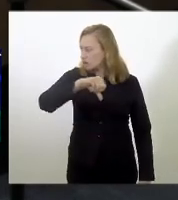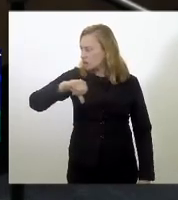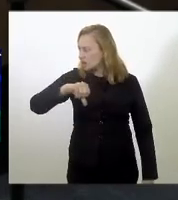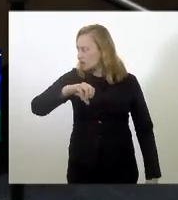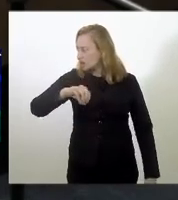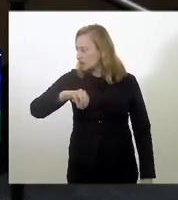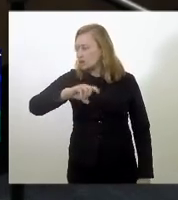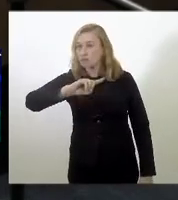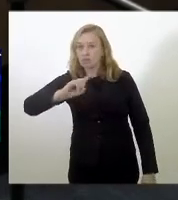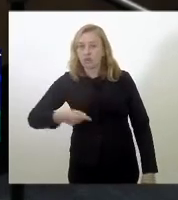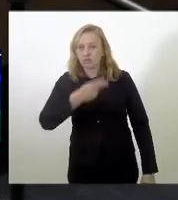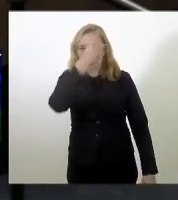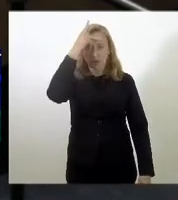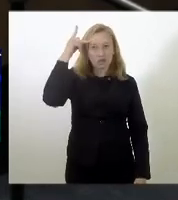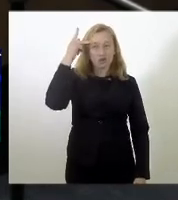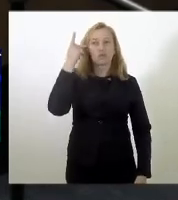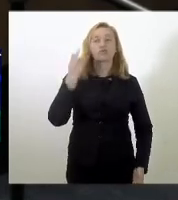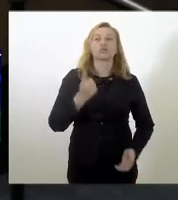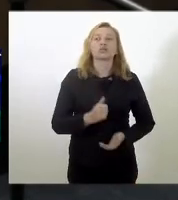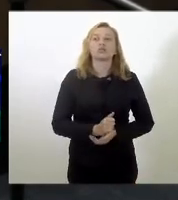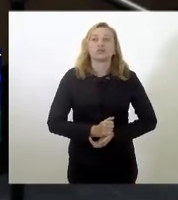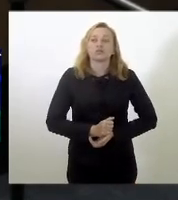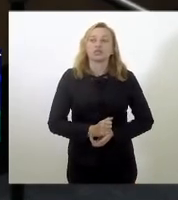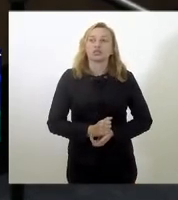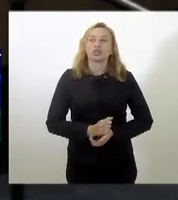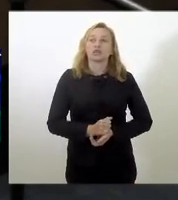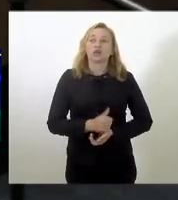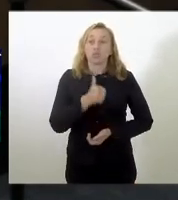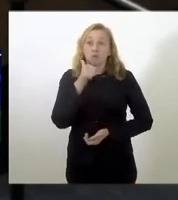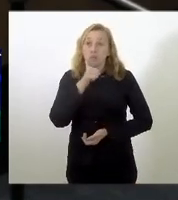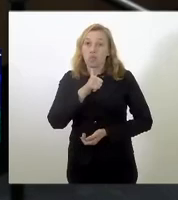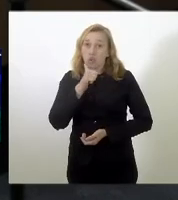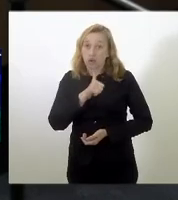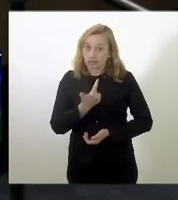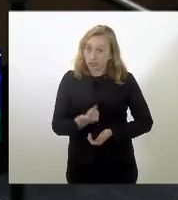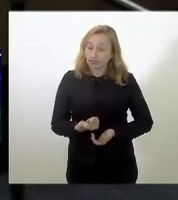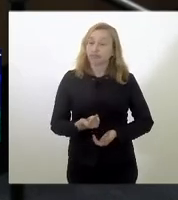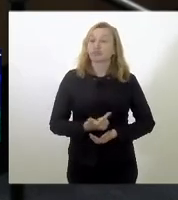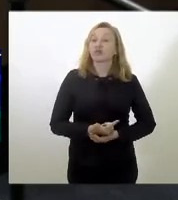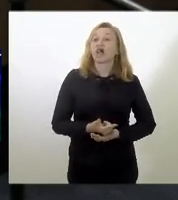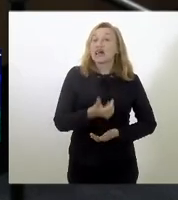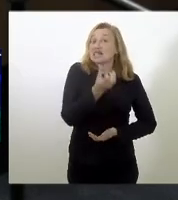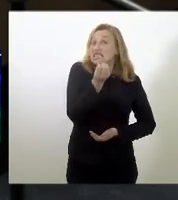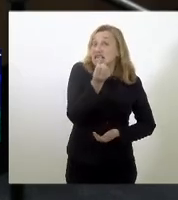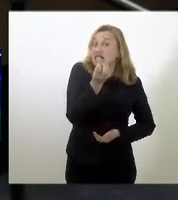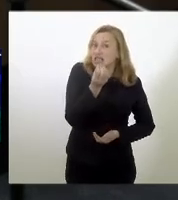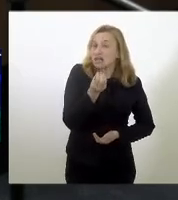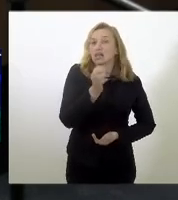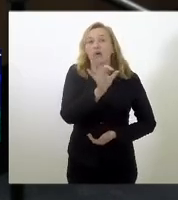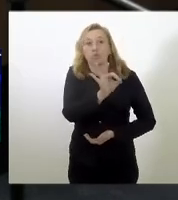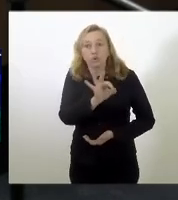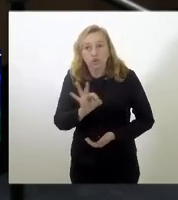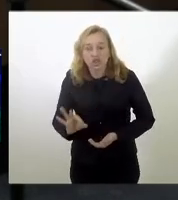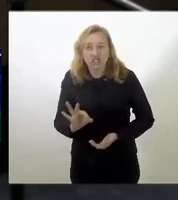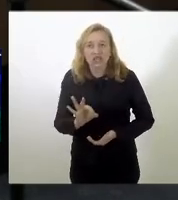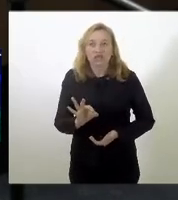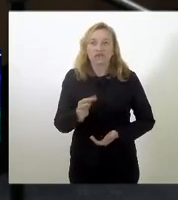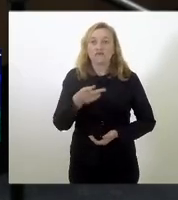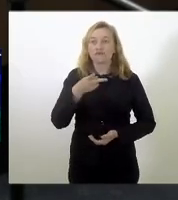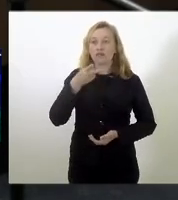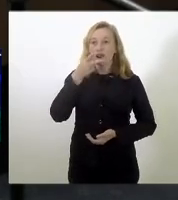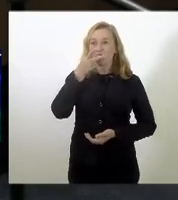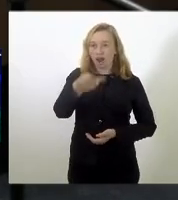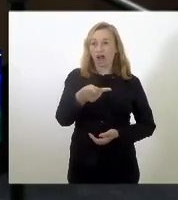que estão desempregados eram do sexo feminino. 60% se